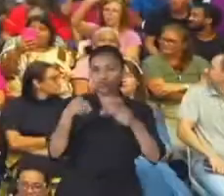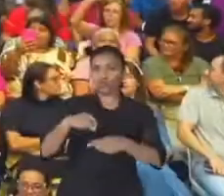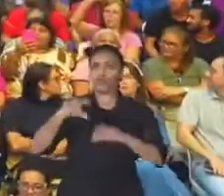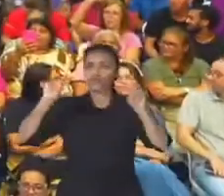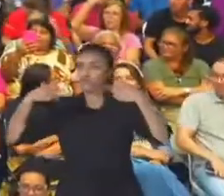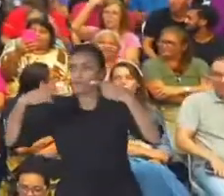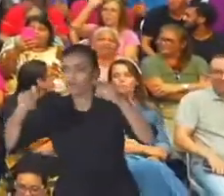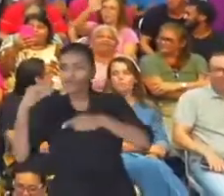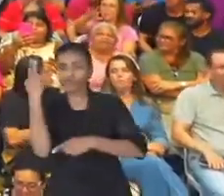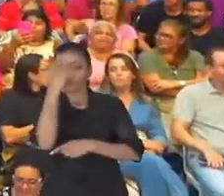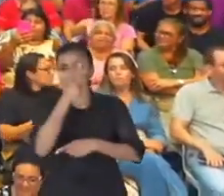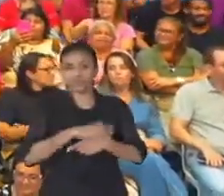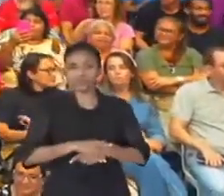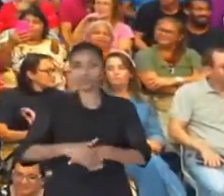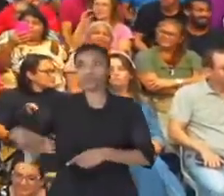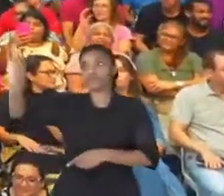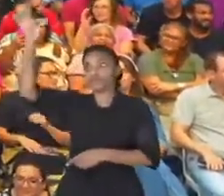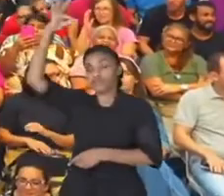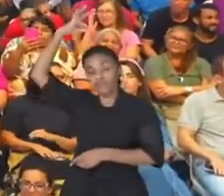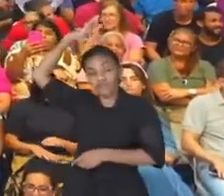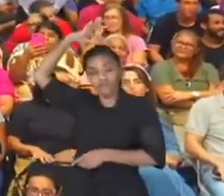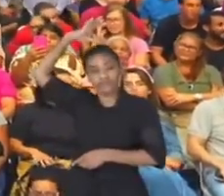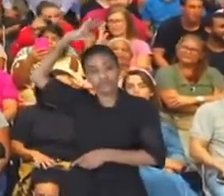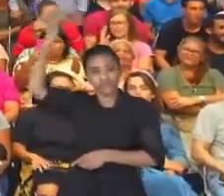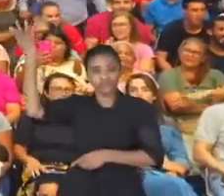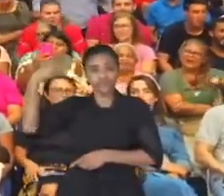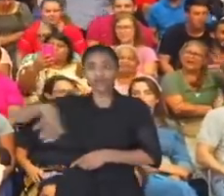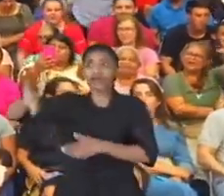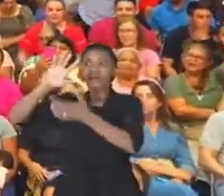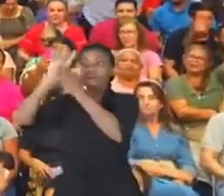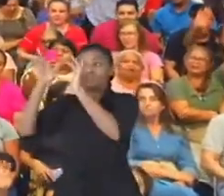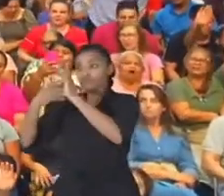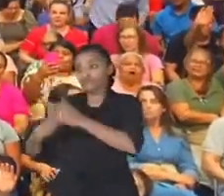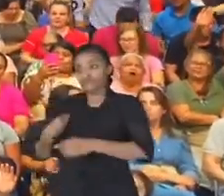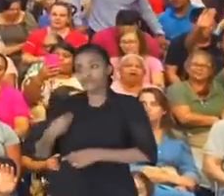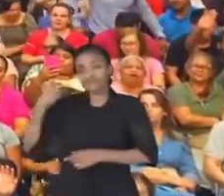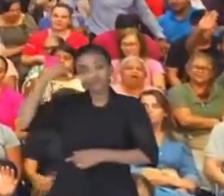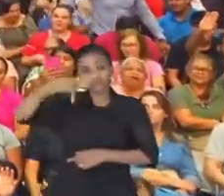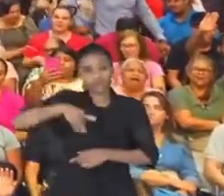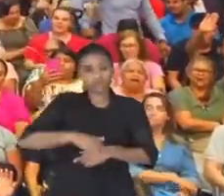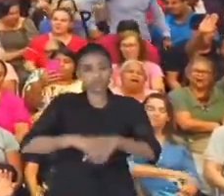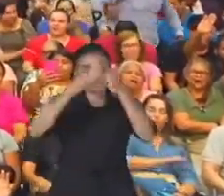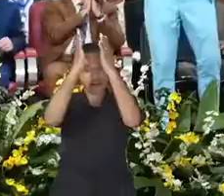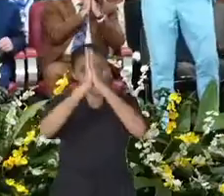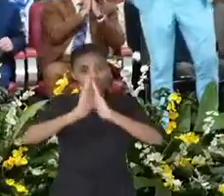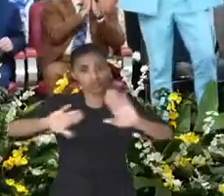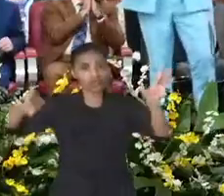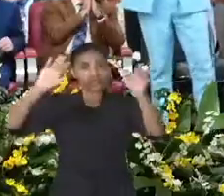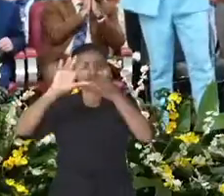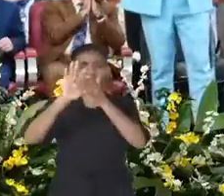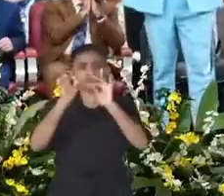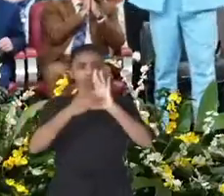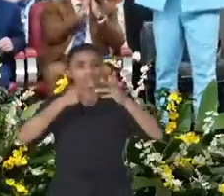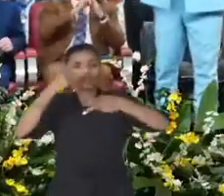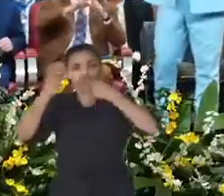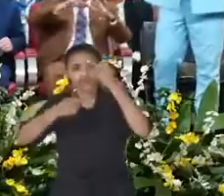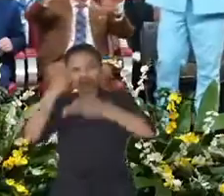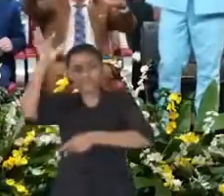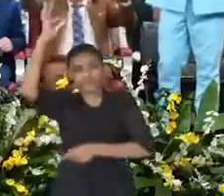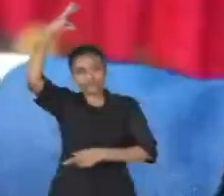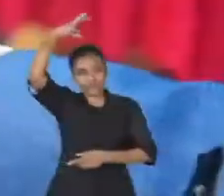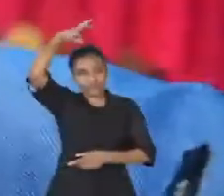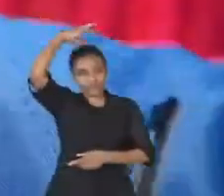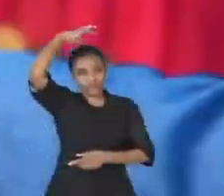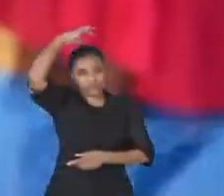música bonita do Roberto, é Ele. Sinta a presença dEle por 30 segundos, adore a Jesus, fale com o Espírito